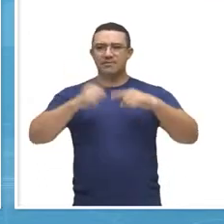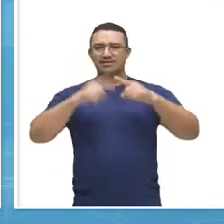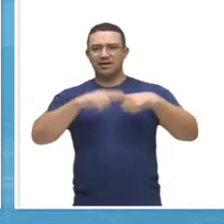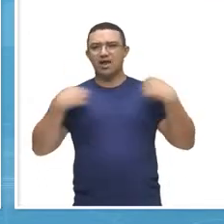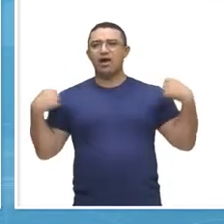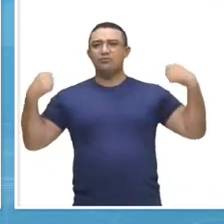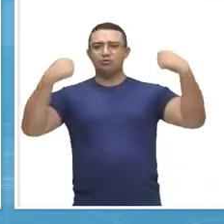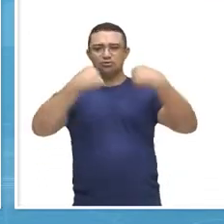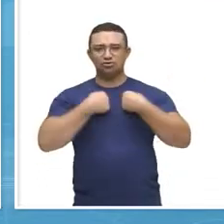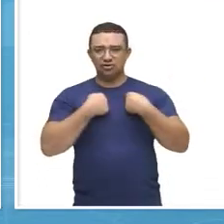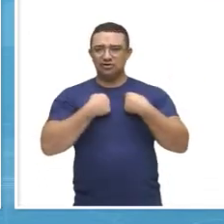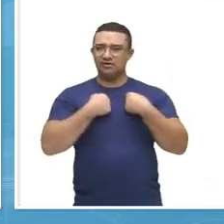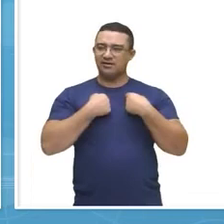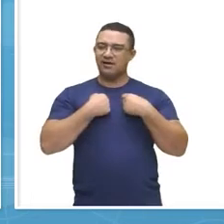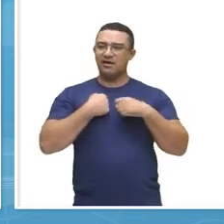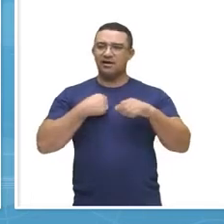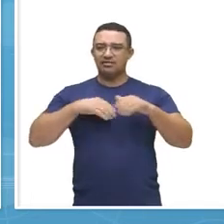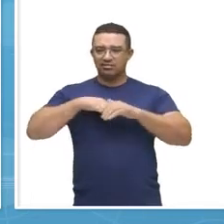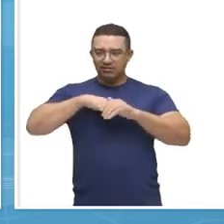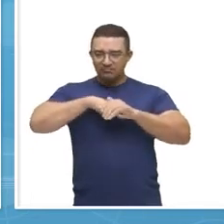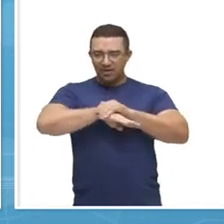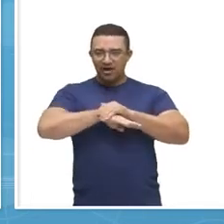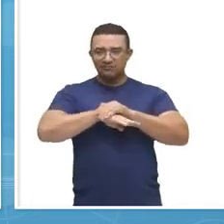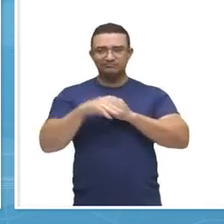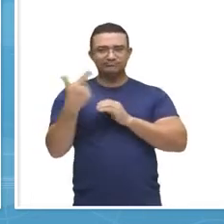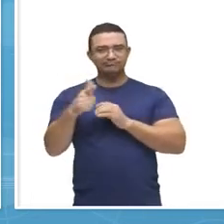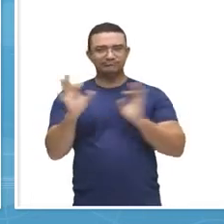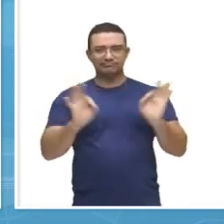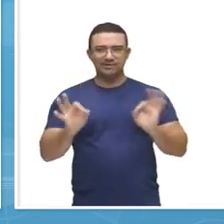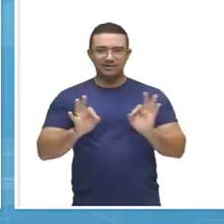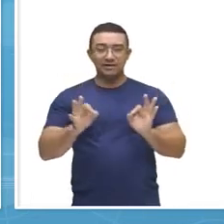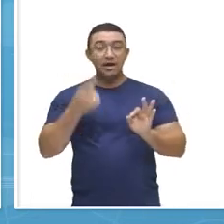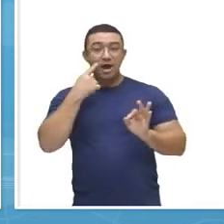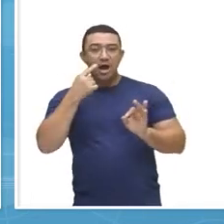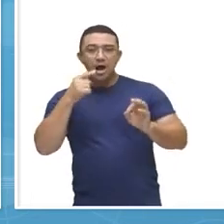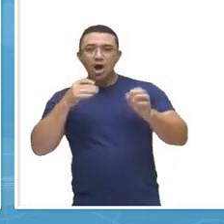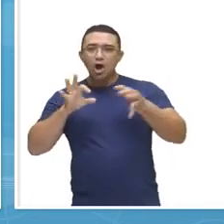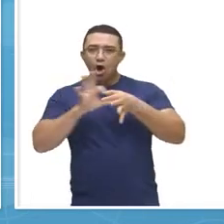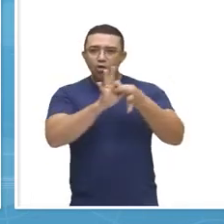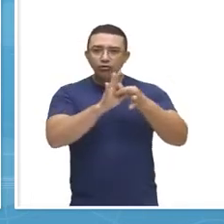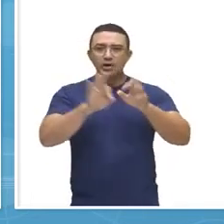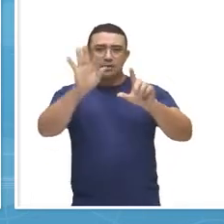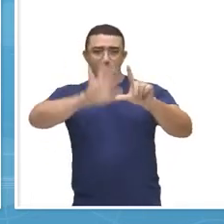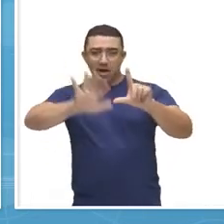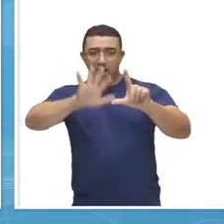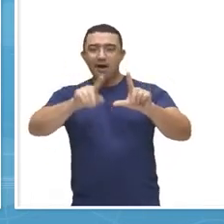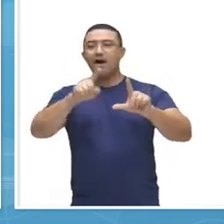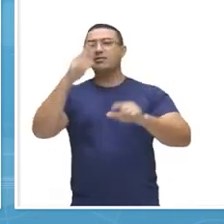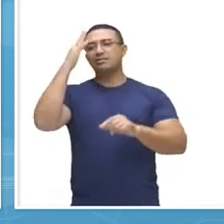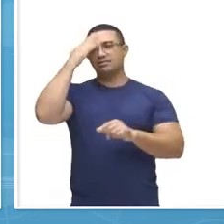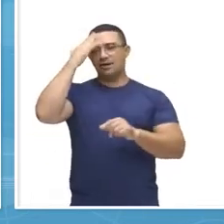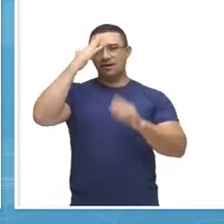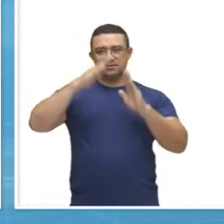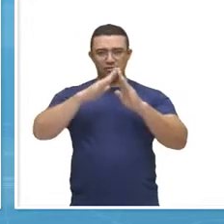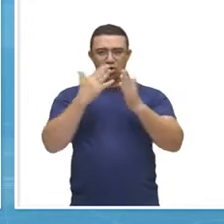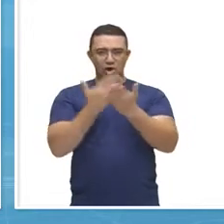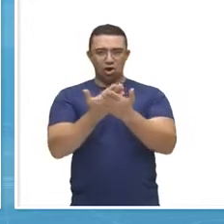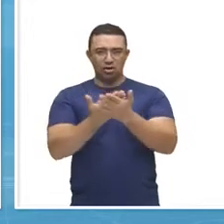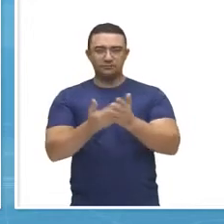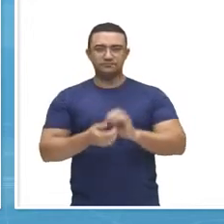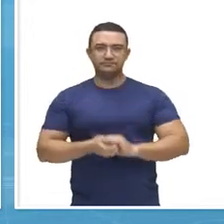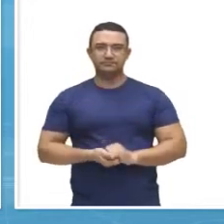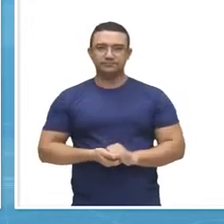pelo contexto, né? Pelo óbvio, ele está indo para a escola. Tá certo, gente? Uma outra perguntinha